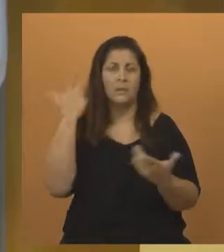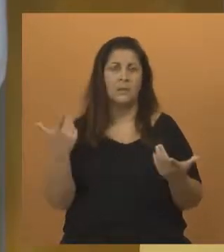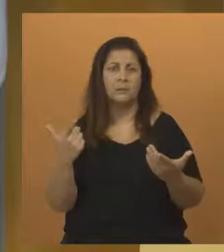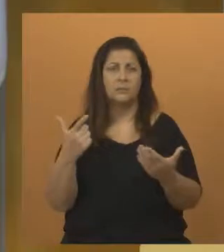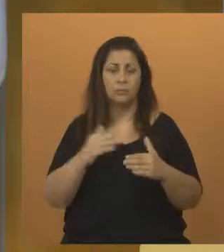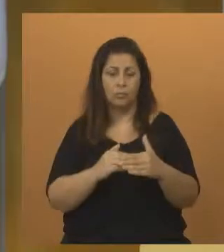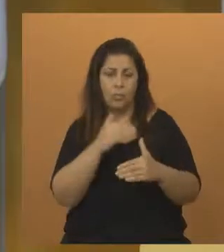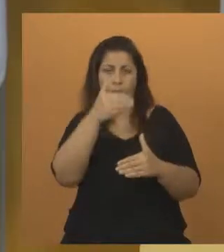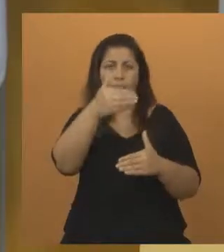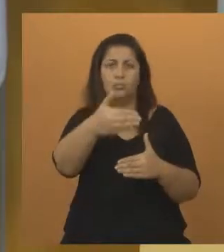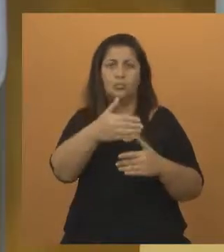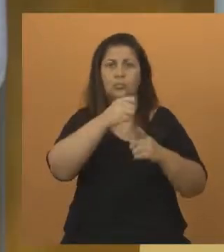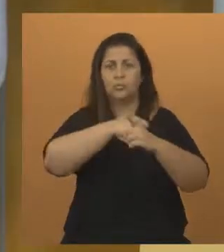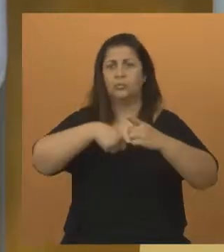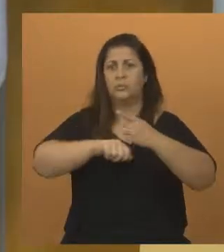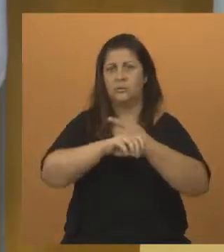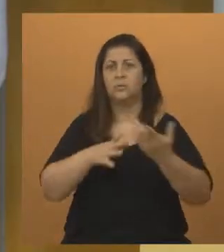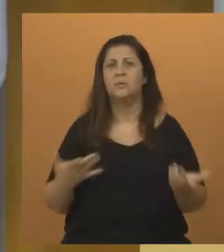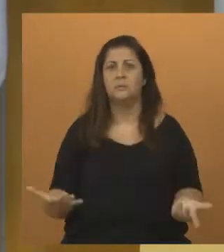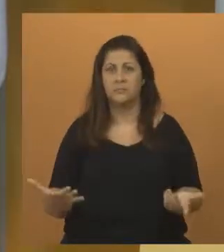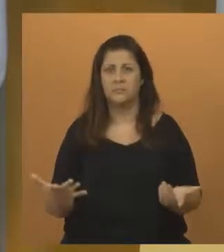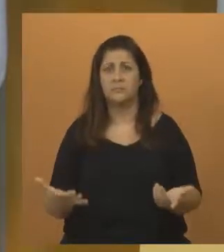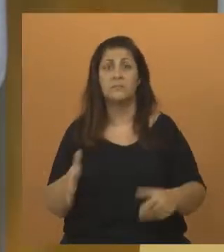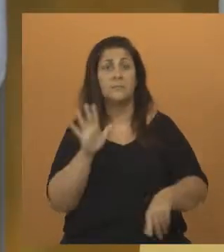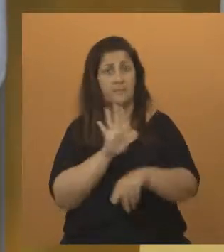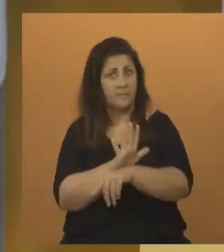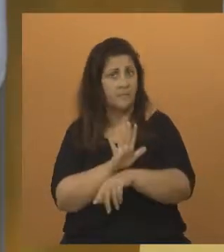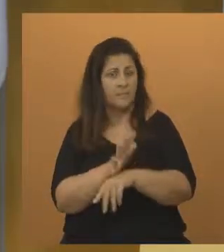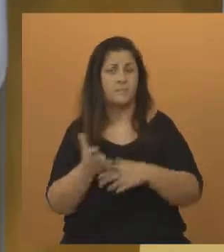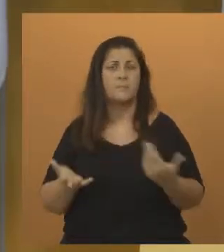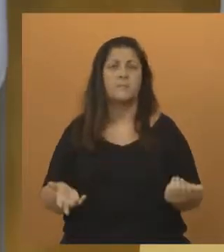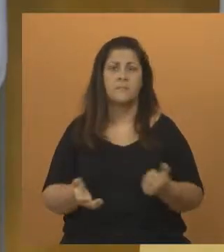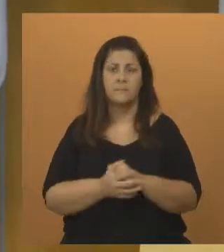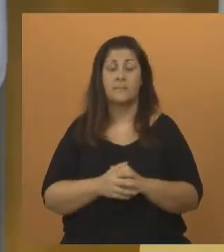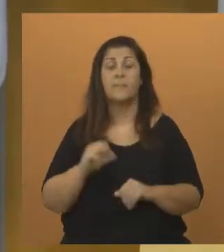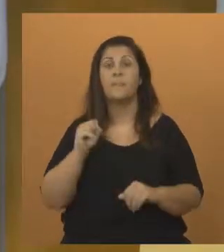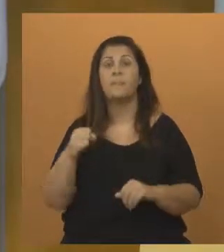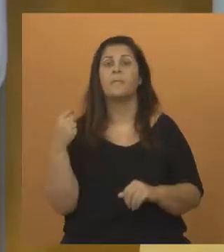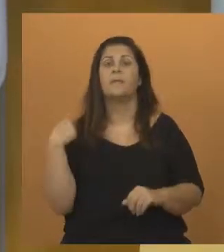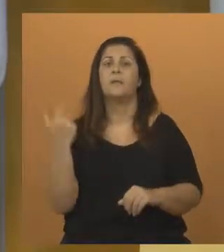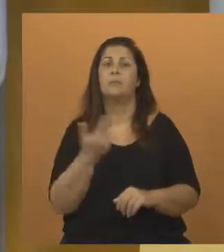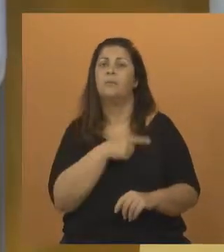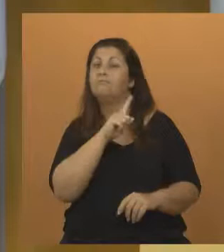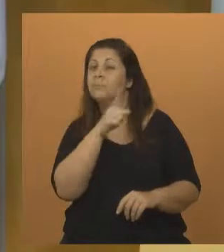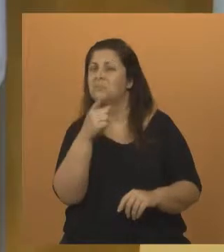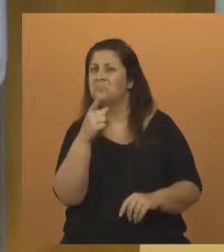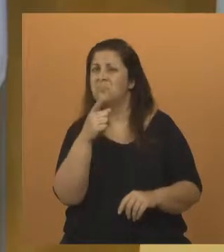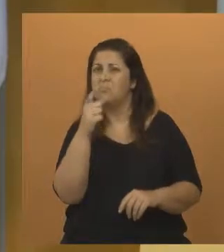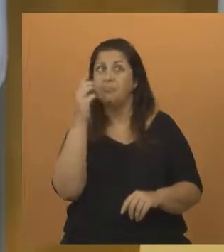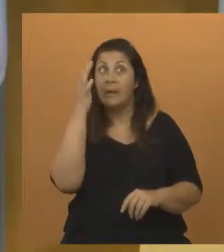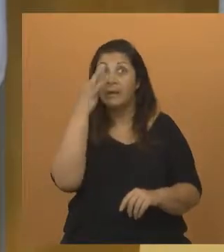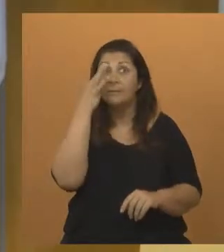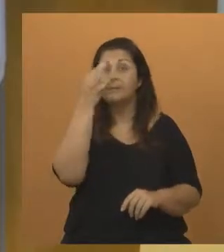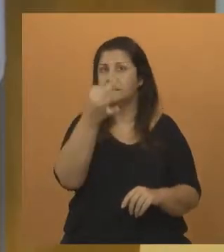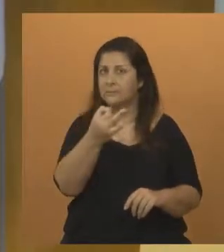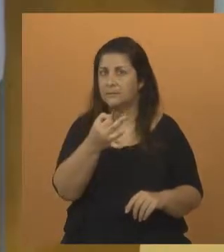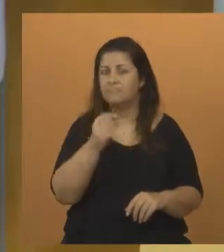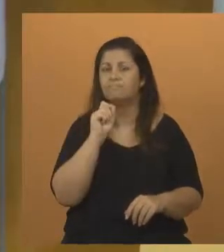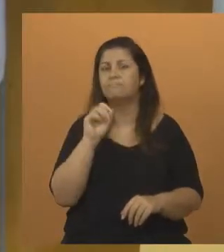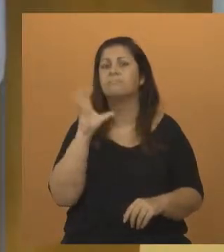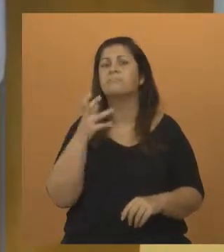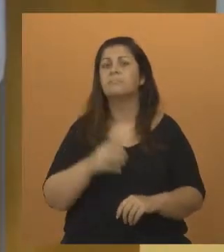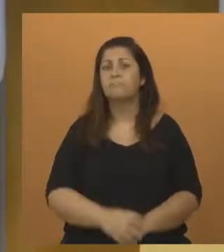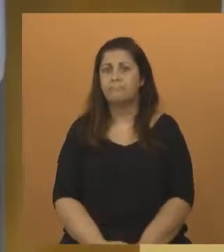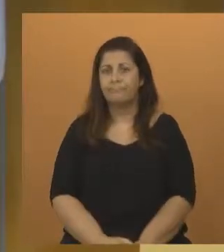ele é uma extensão da sociedade. Ele presta um grande serviço. E se nós não nos atentarmos para isso, o que vai acontecer é que esses